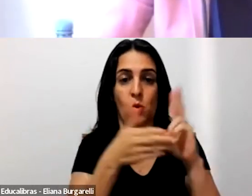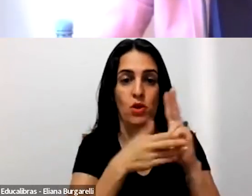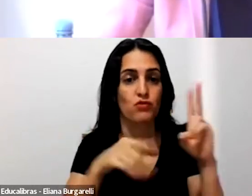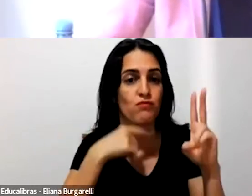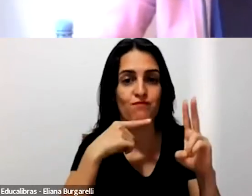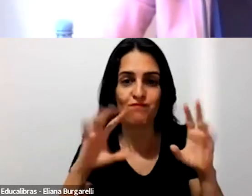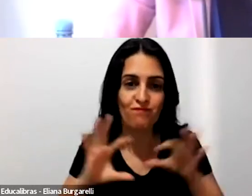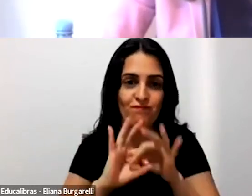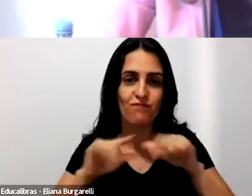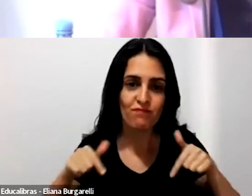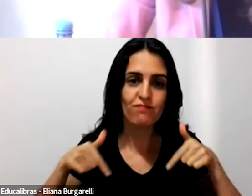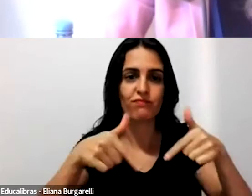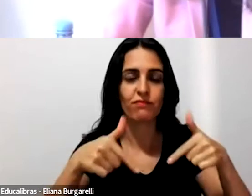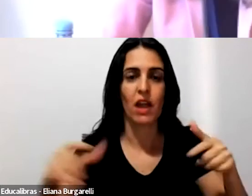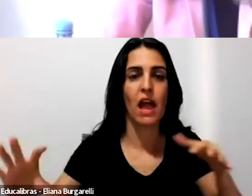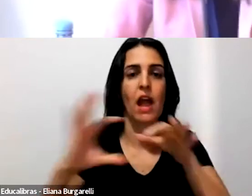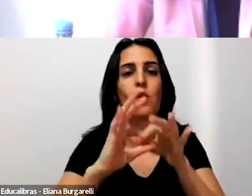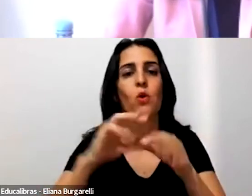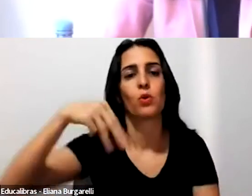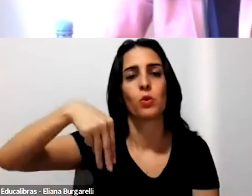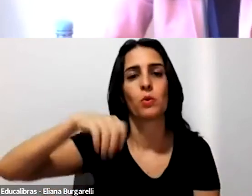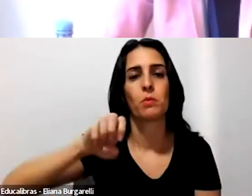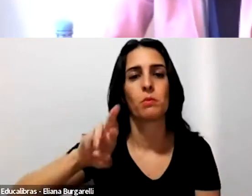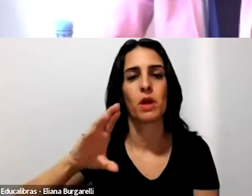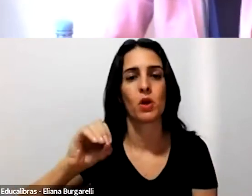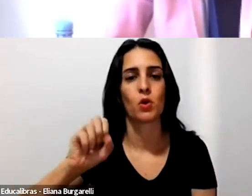libre-échange, qui aussi mobilise toute notre attention.